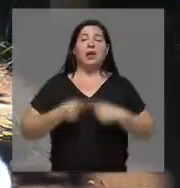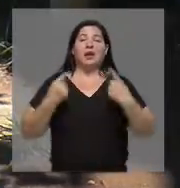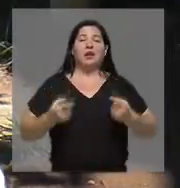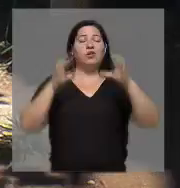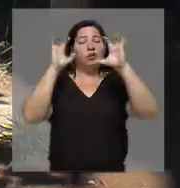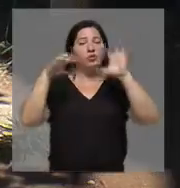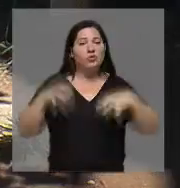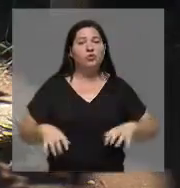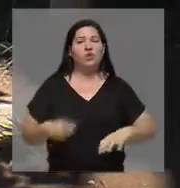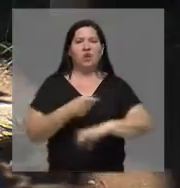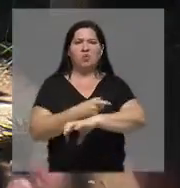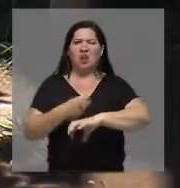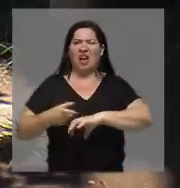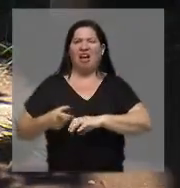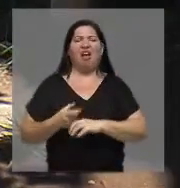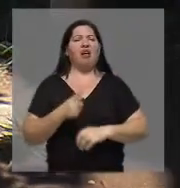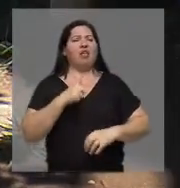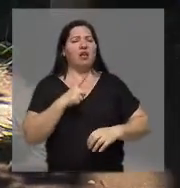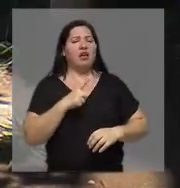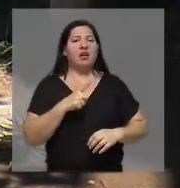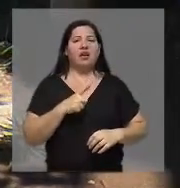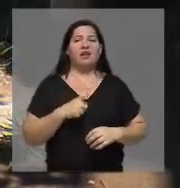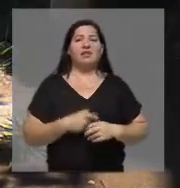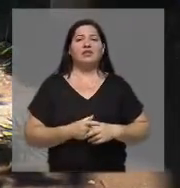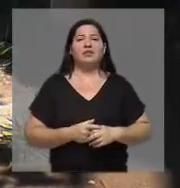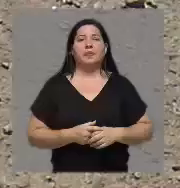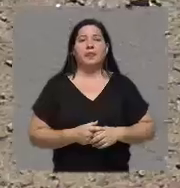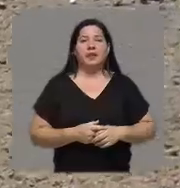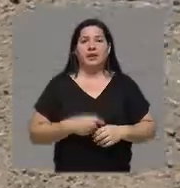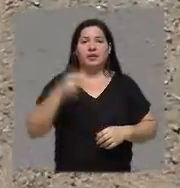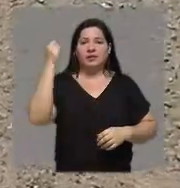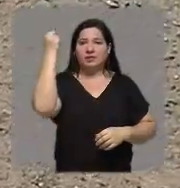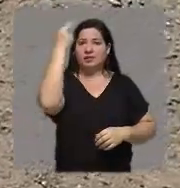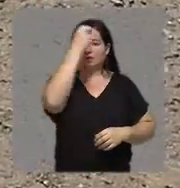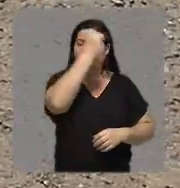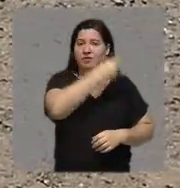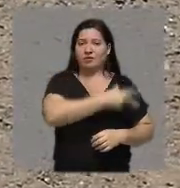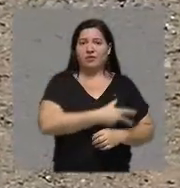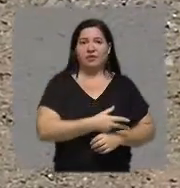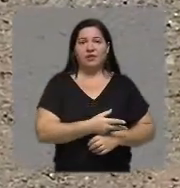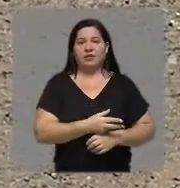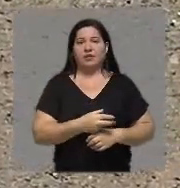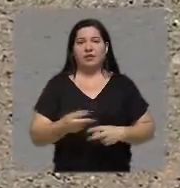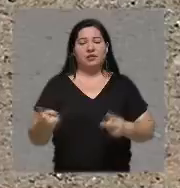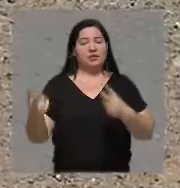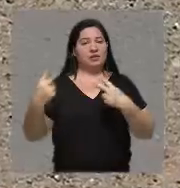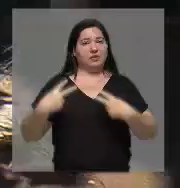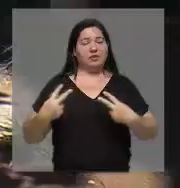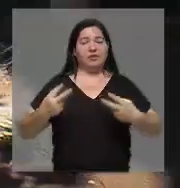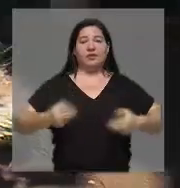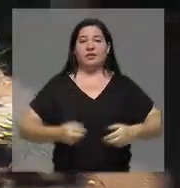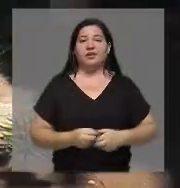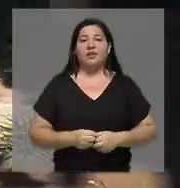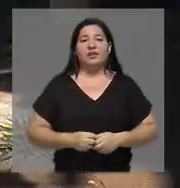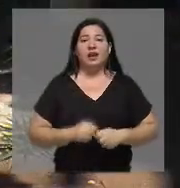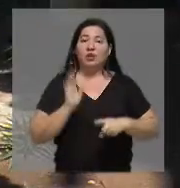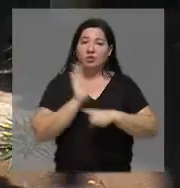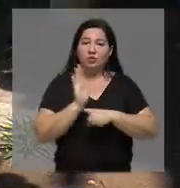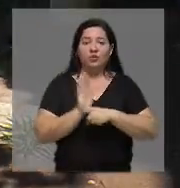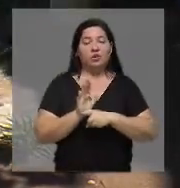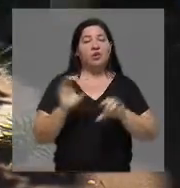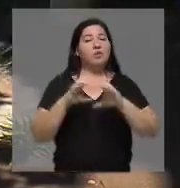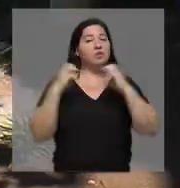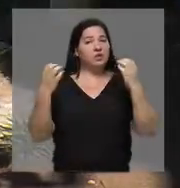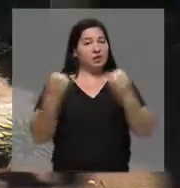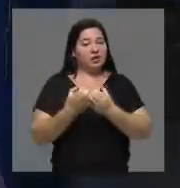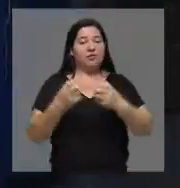dos buracos, e a prefeitura não está olhando por nós, então a gente vem pedindo socorro e ajuda para a nossa